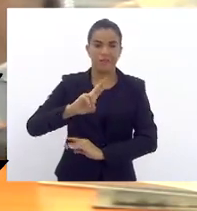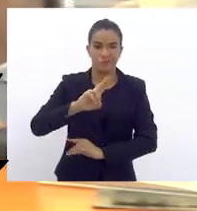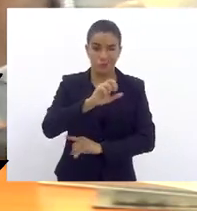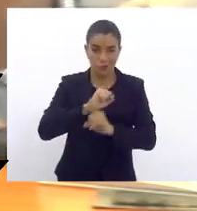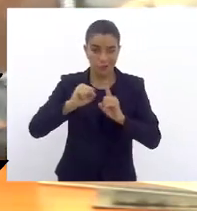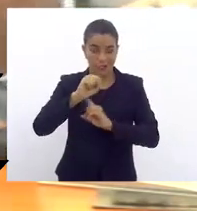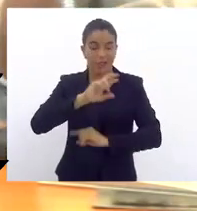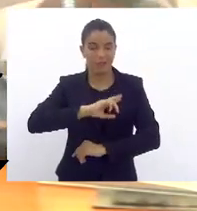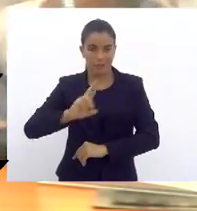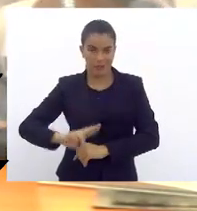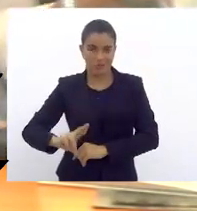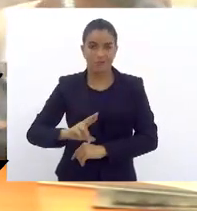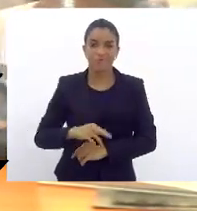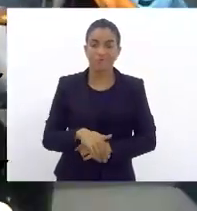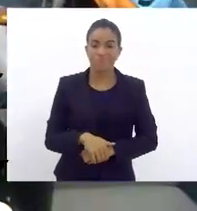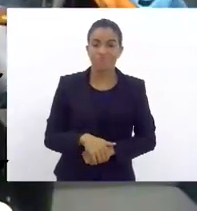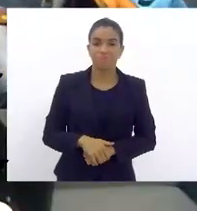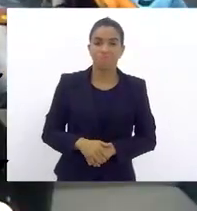Andréia